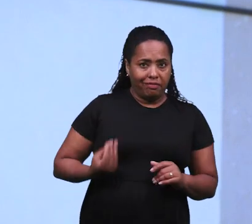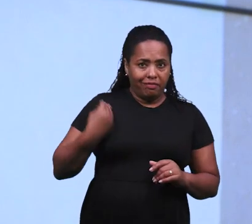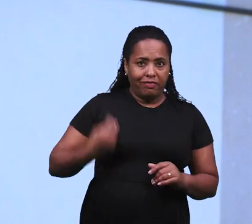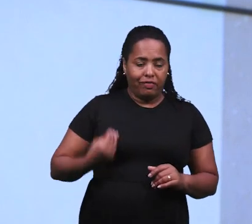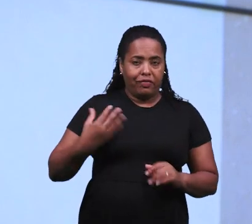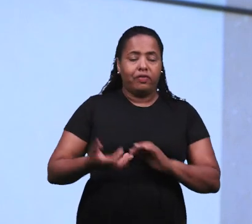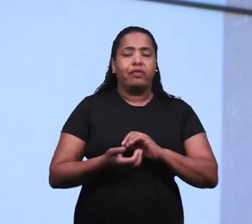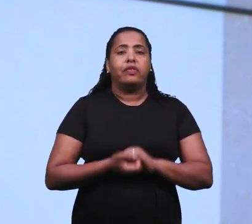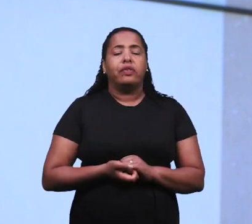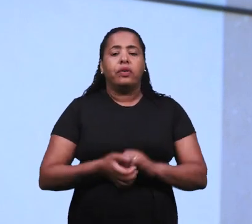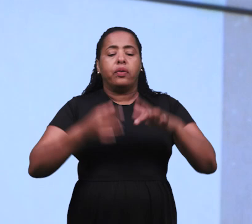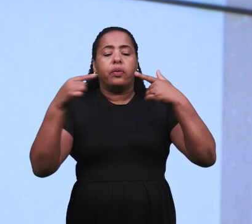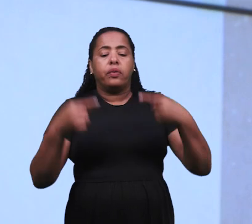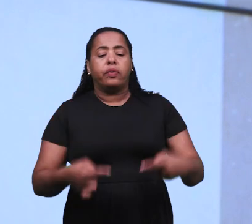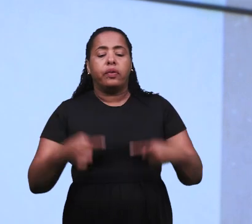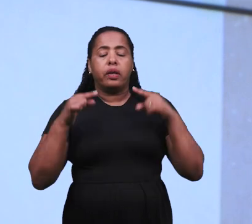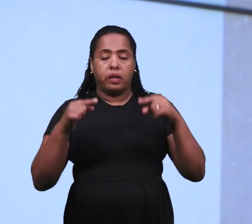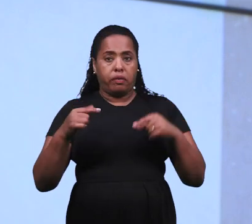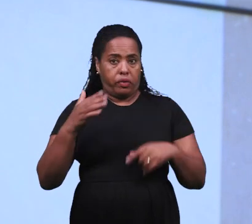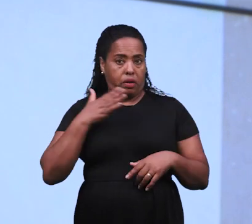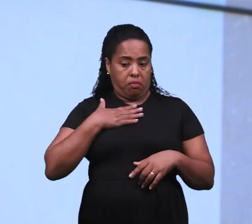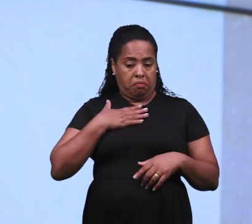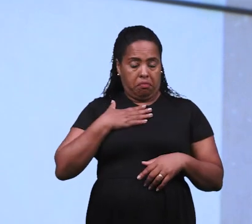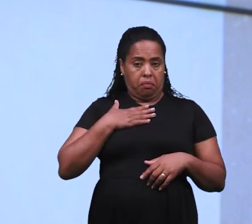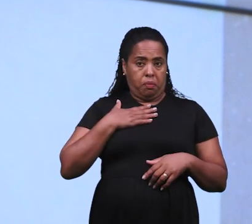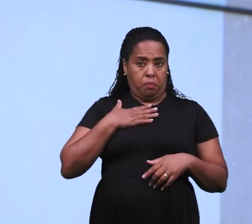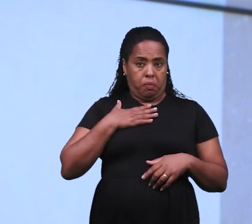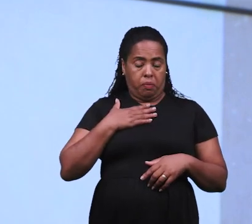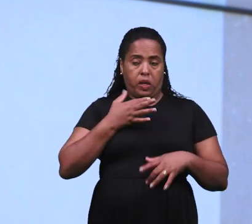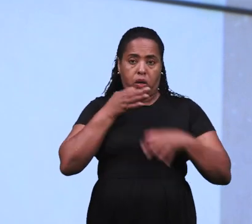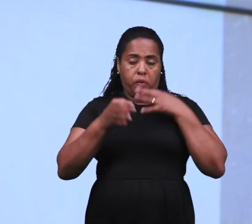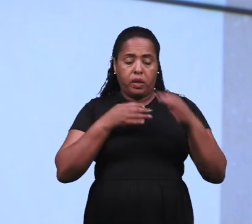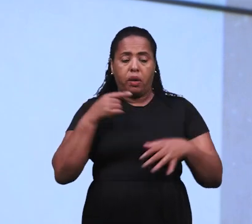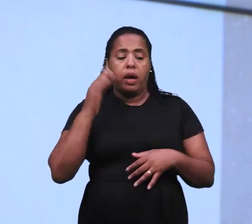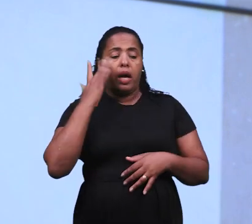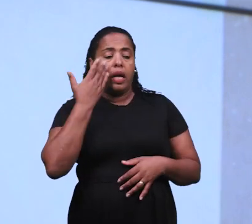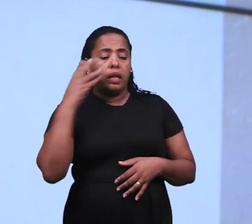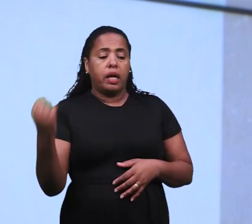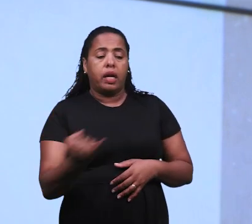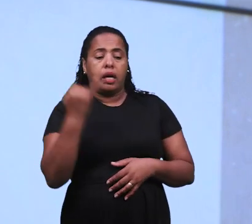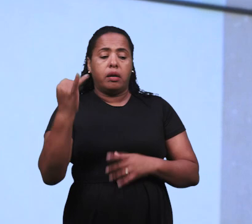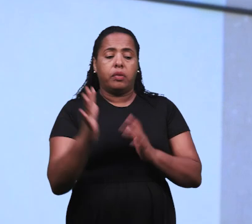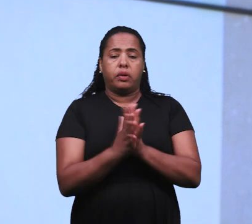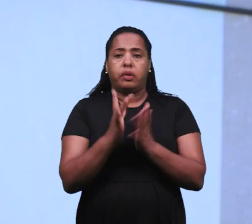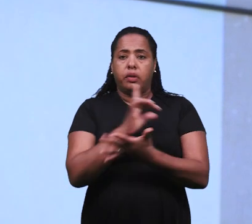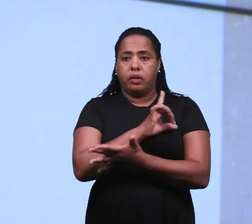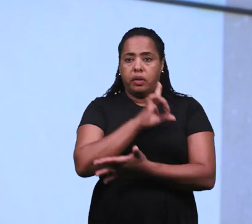Verdade. Então, o desafio, ao meu ver, é fazê-los entender a importância da